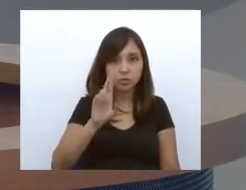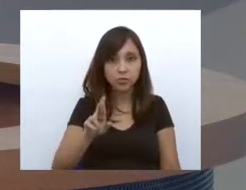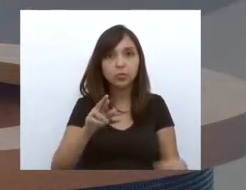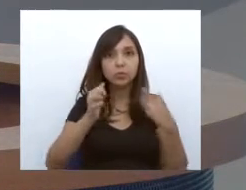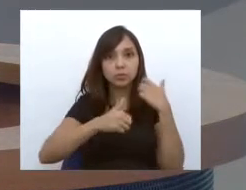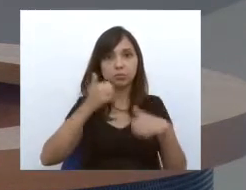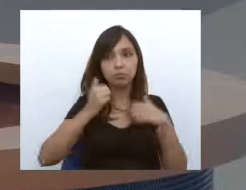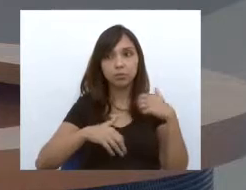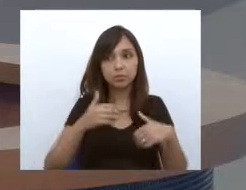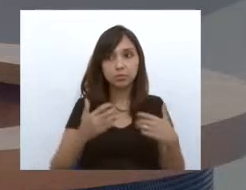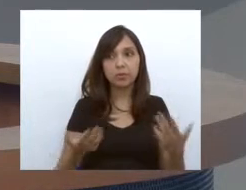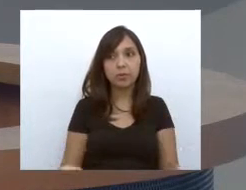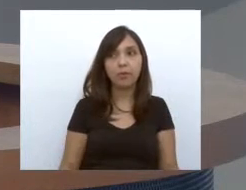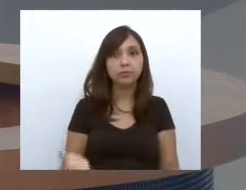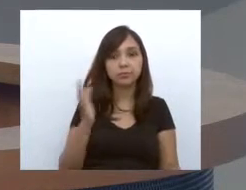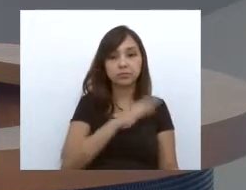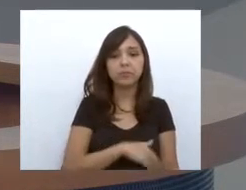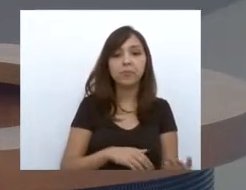Posteriormente...